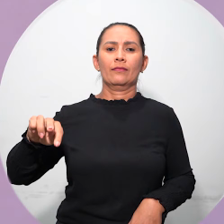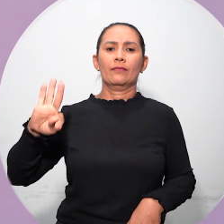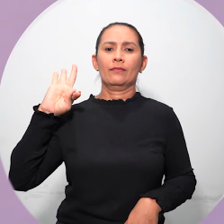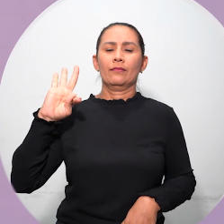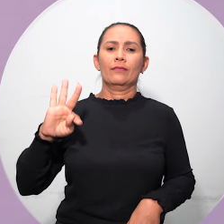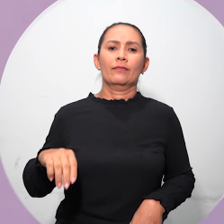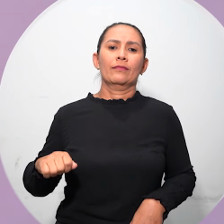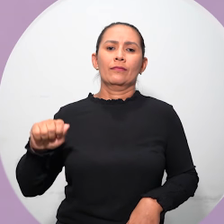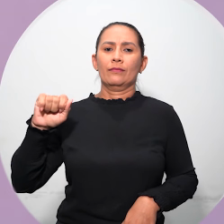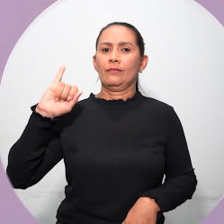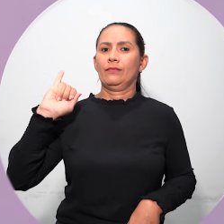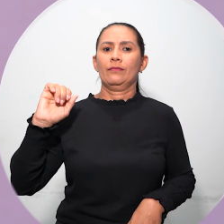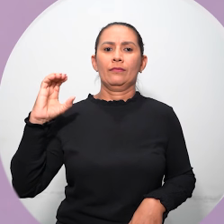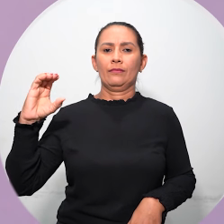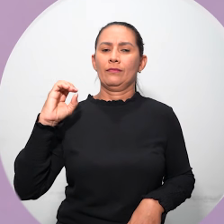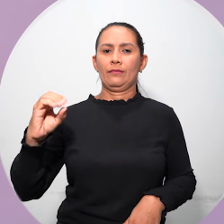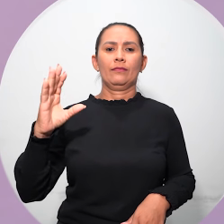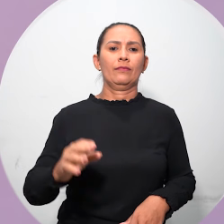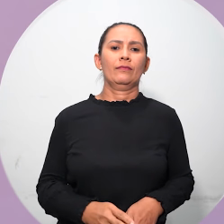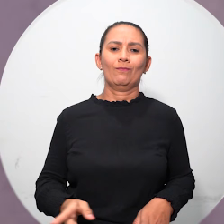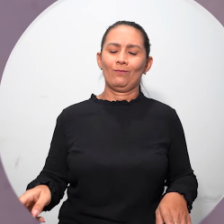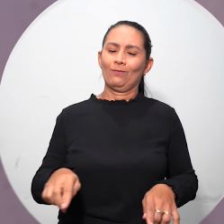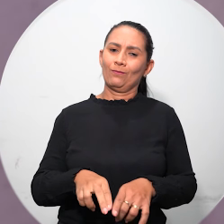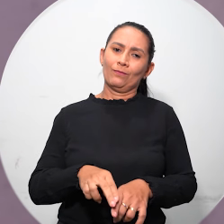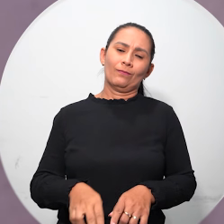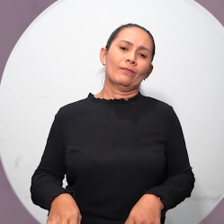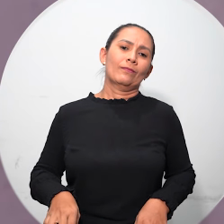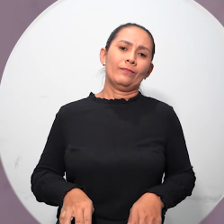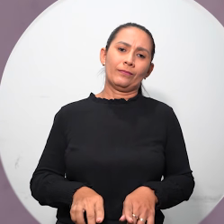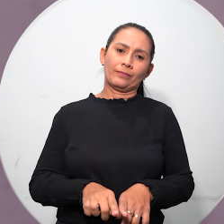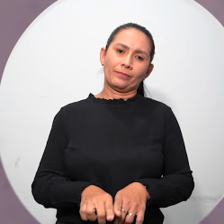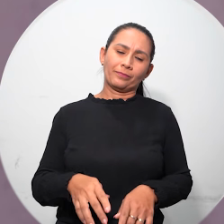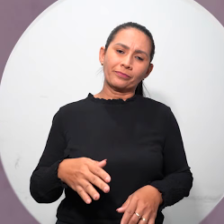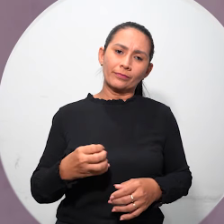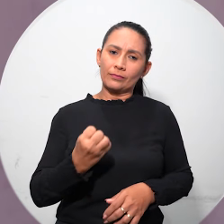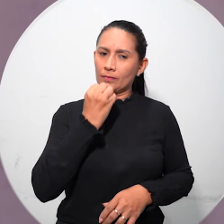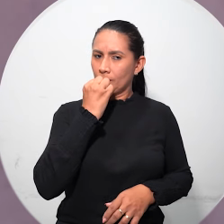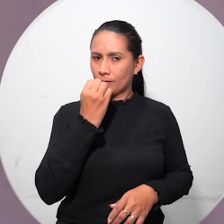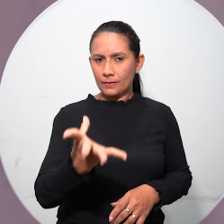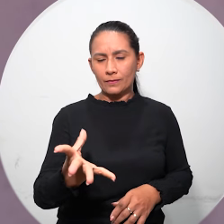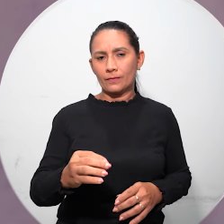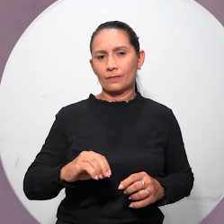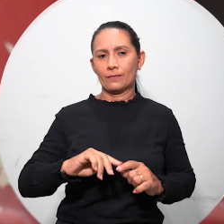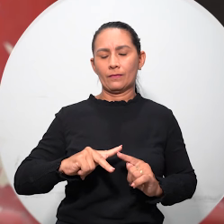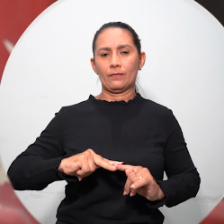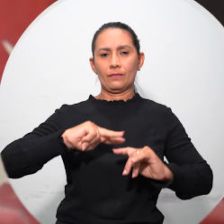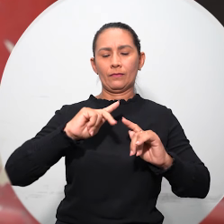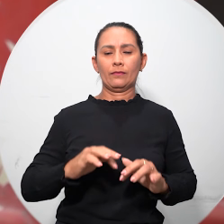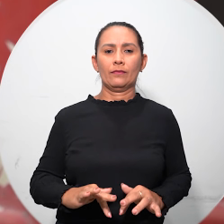uma relação de pai e família muito bem. E o cinema imperial é um marco para Brejo do Cruz,